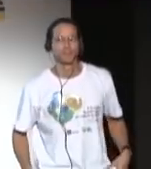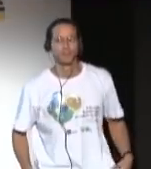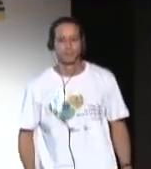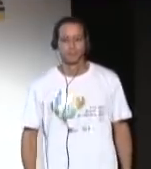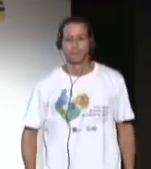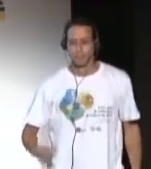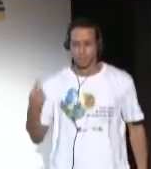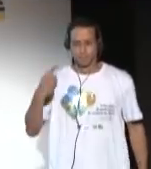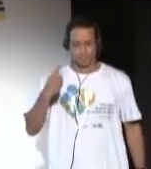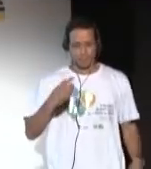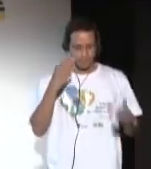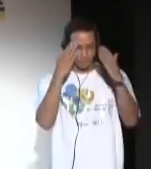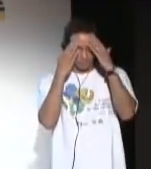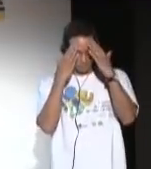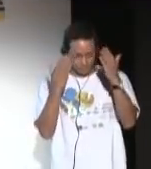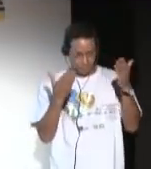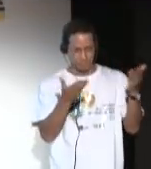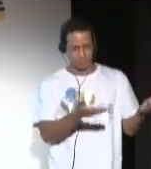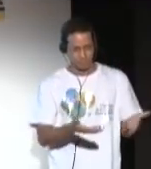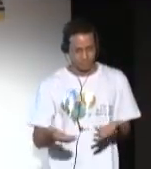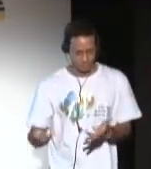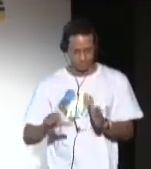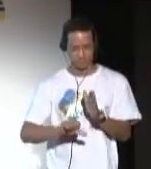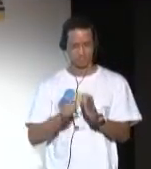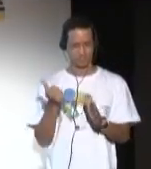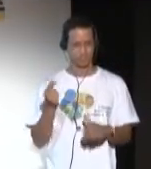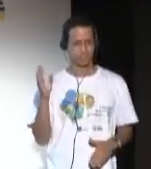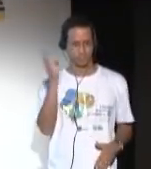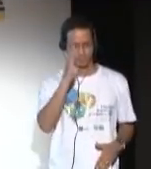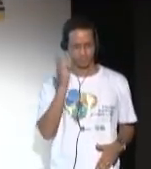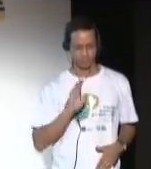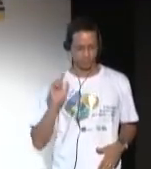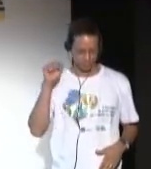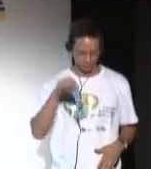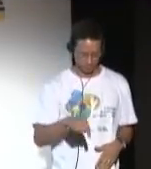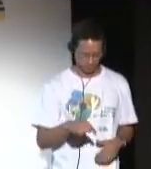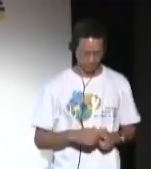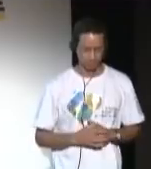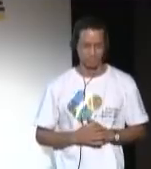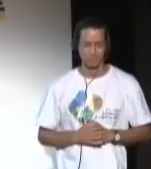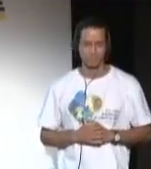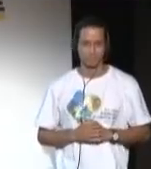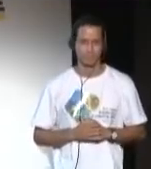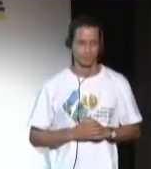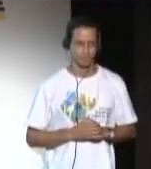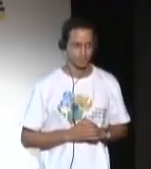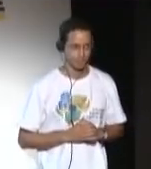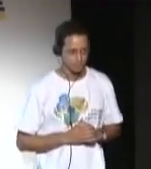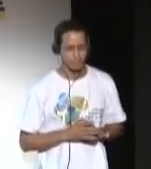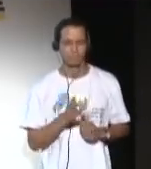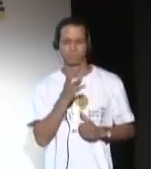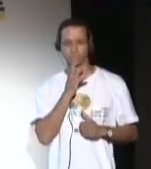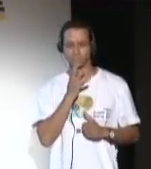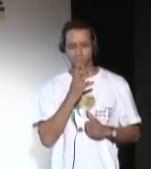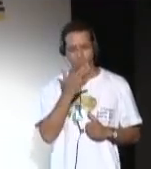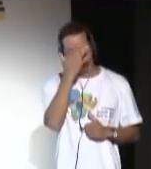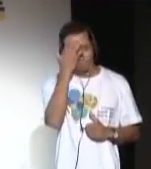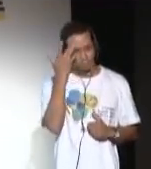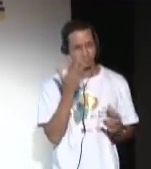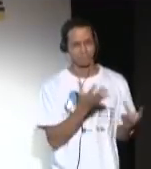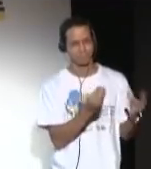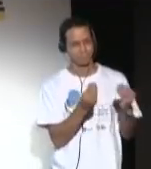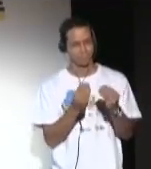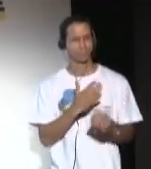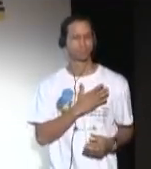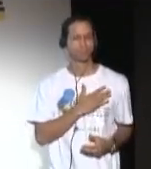nossos anfitriãos. Foi a primeira vez que eu vim ao Brasil. E eu conheci muita gente maravilhosa